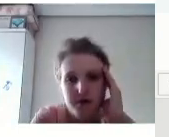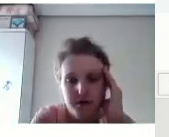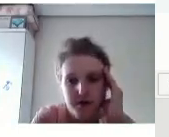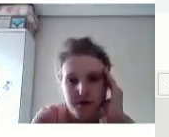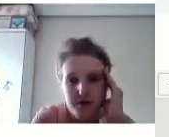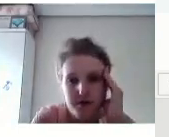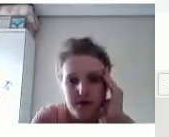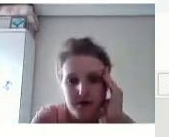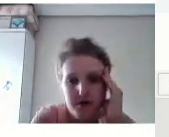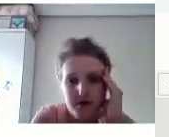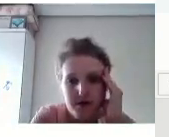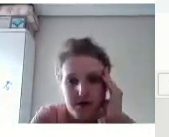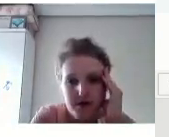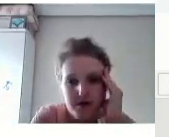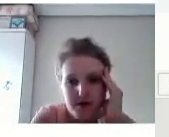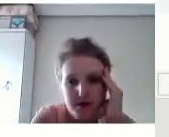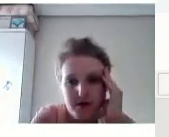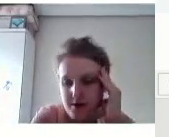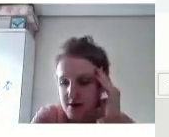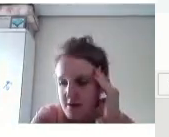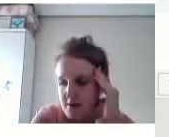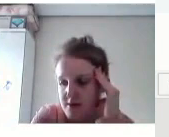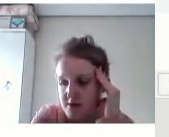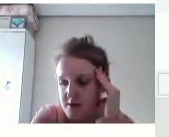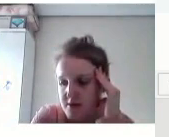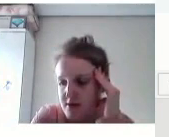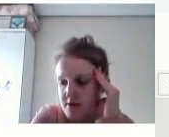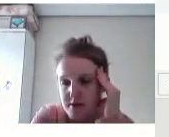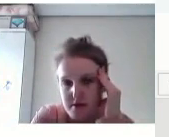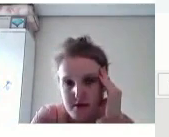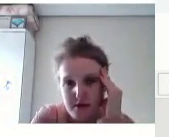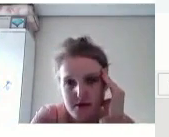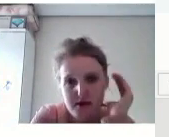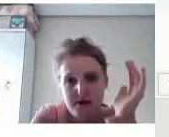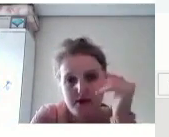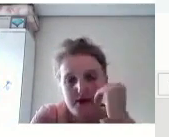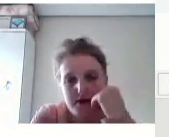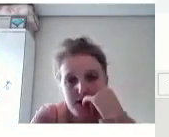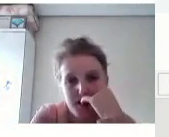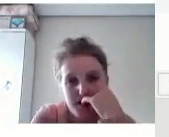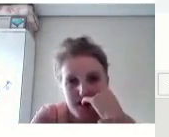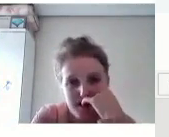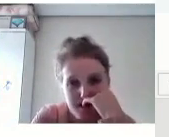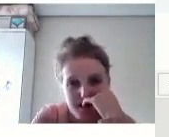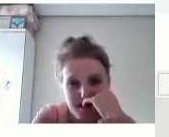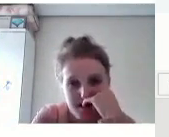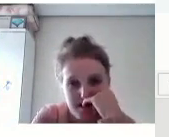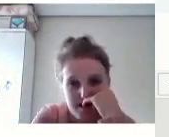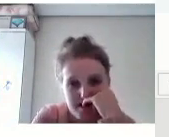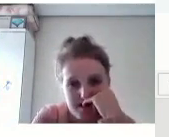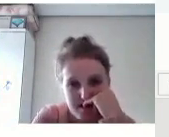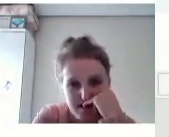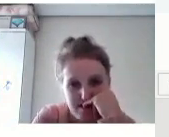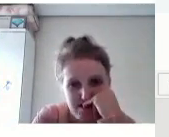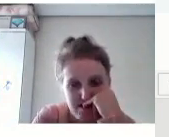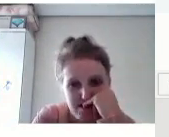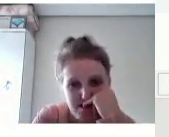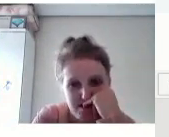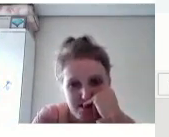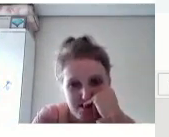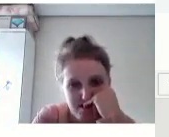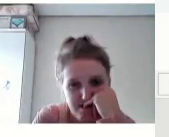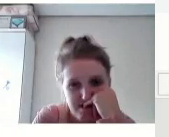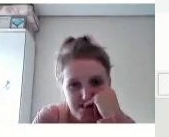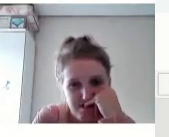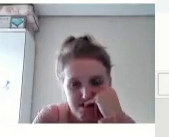né? Aqui, esse primeiro termo que envolve del L e del Q ponto, né, a gente pode substituir